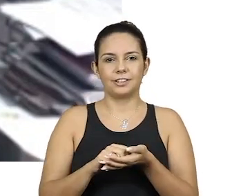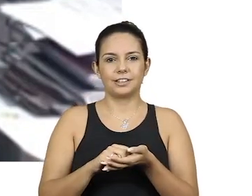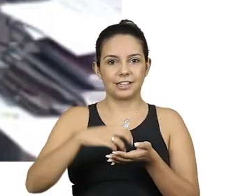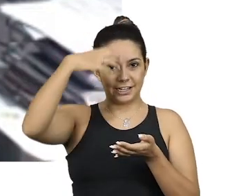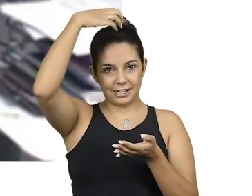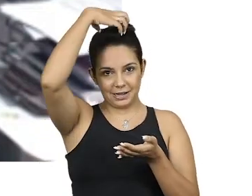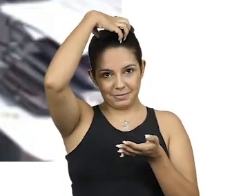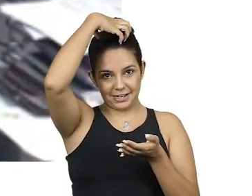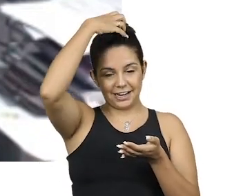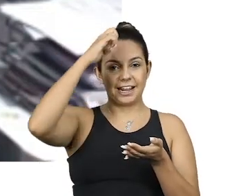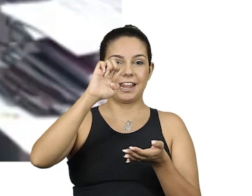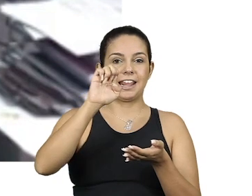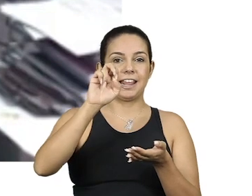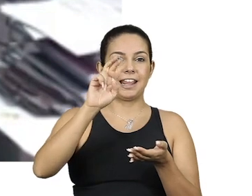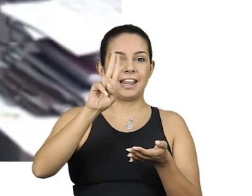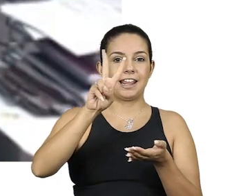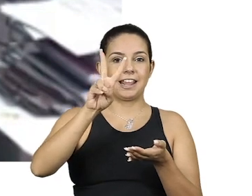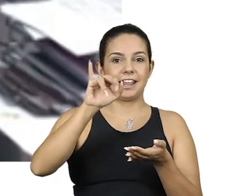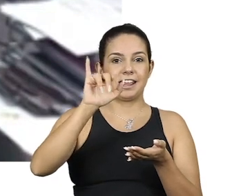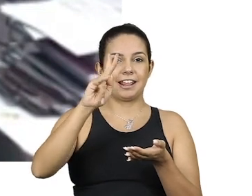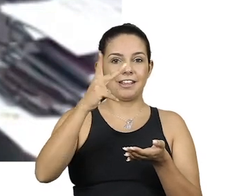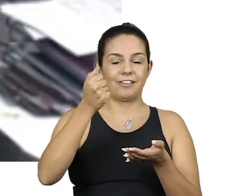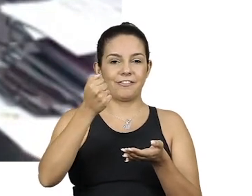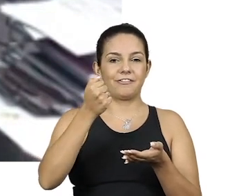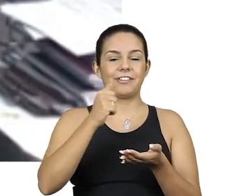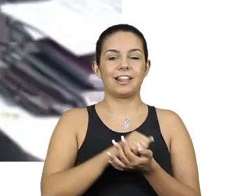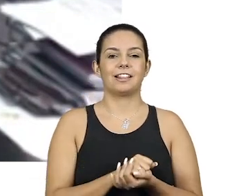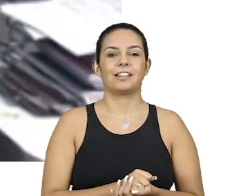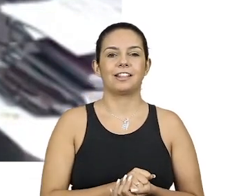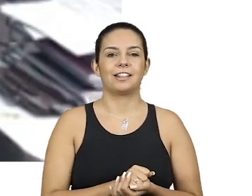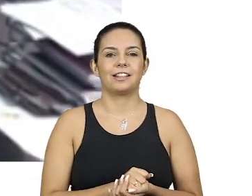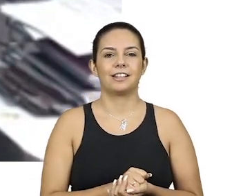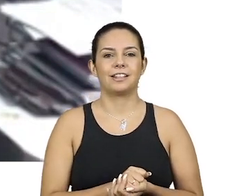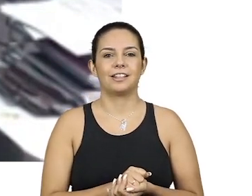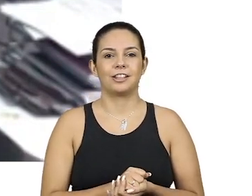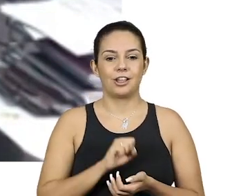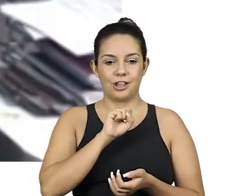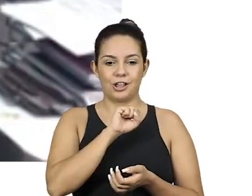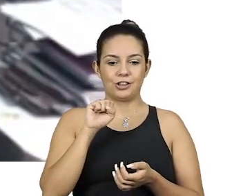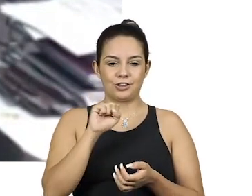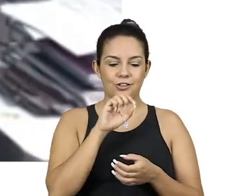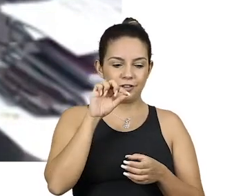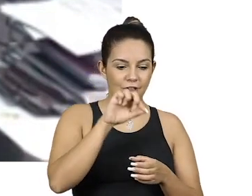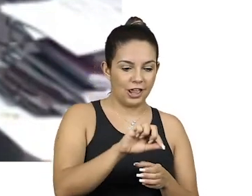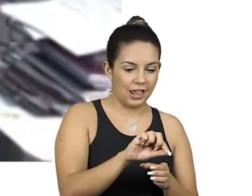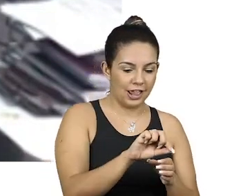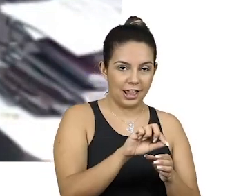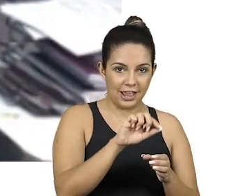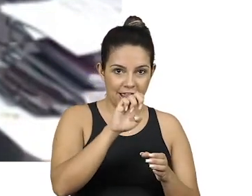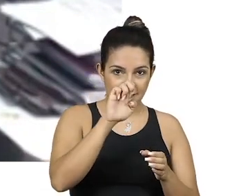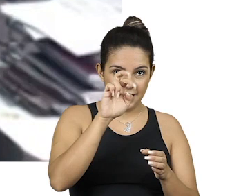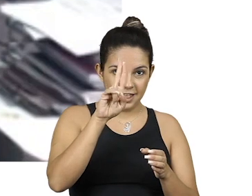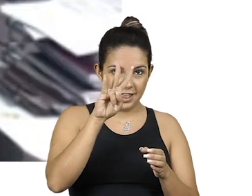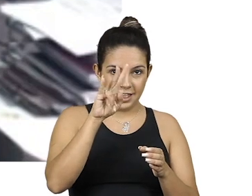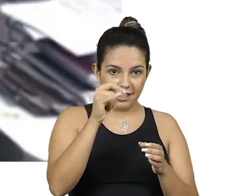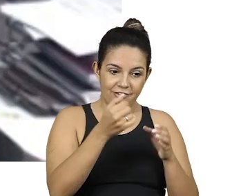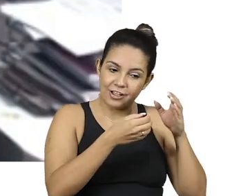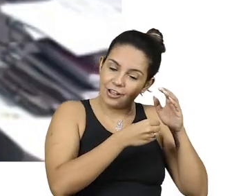Ervilha, aquele conto de fada que a sogra bota uma ervilha debaixo de 8 colchões e tal.